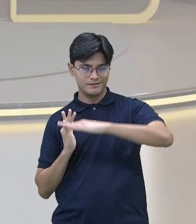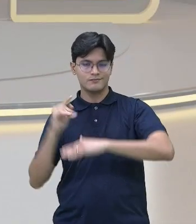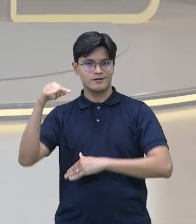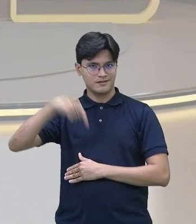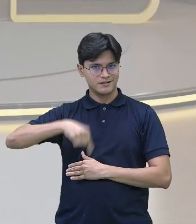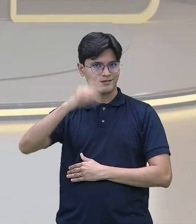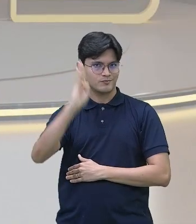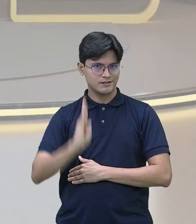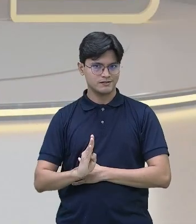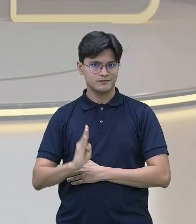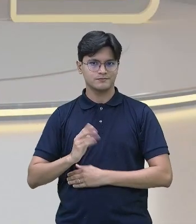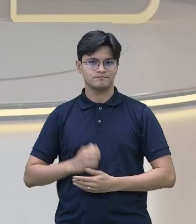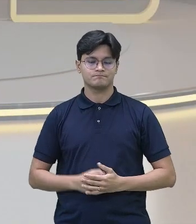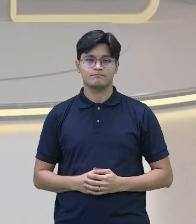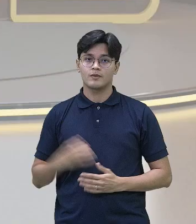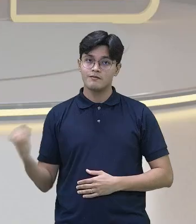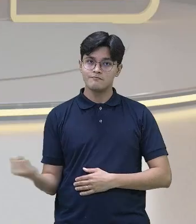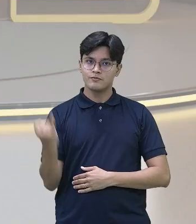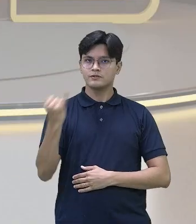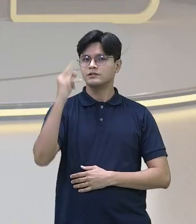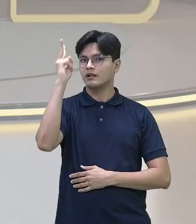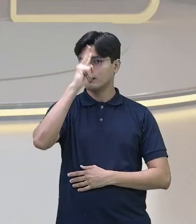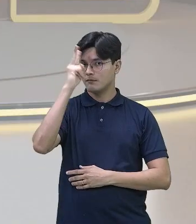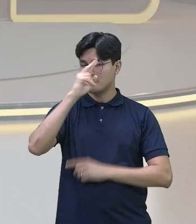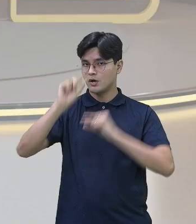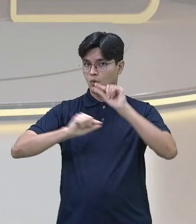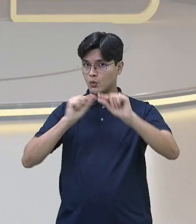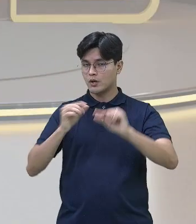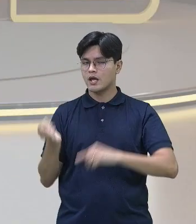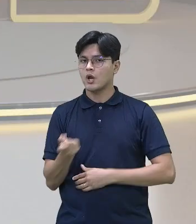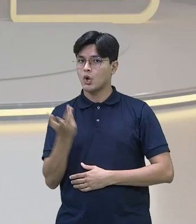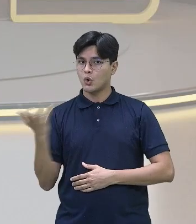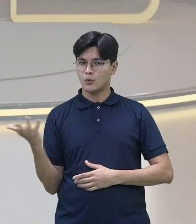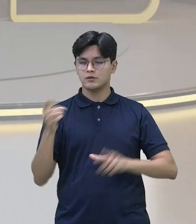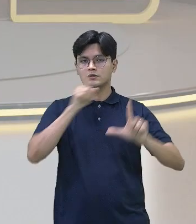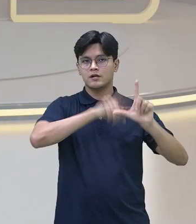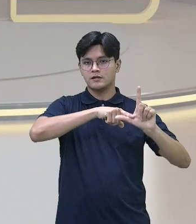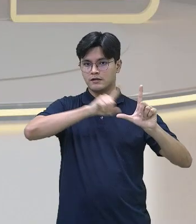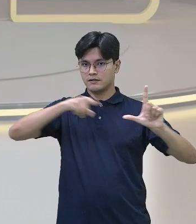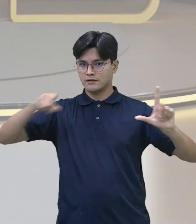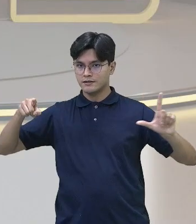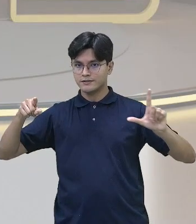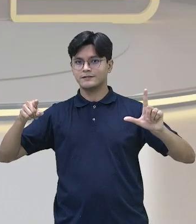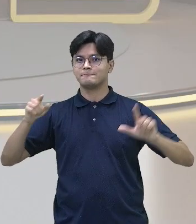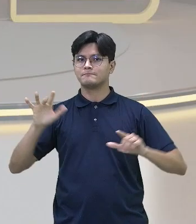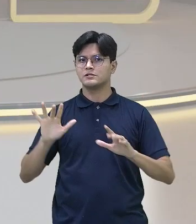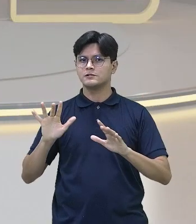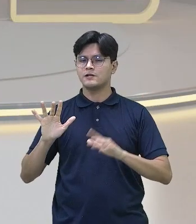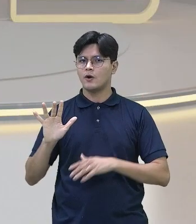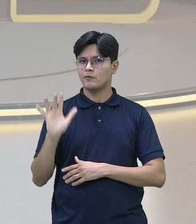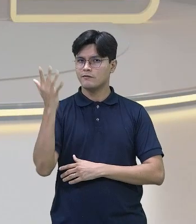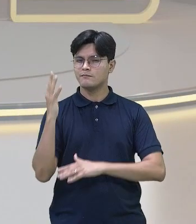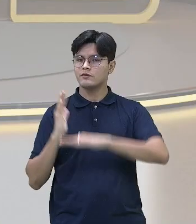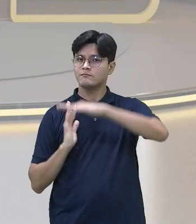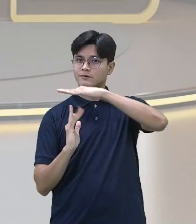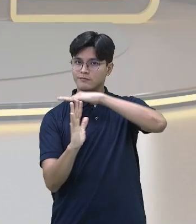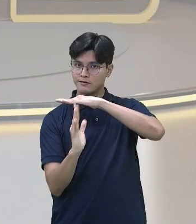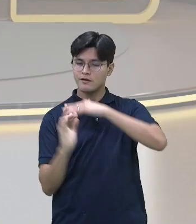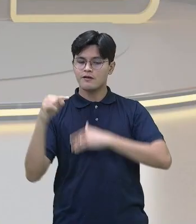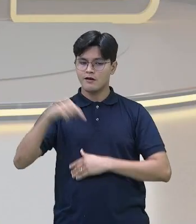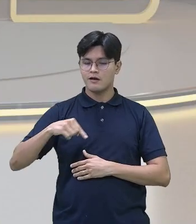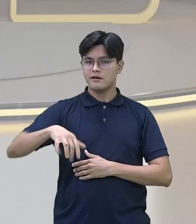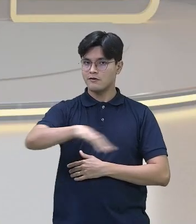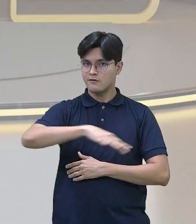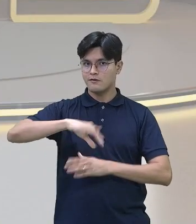lembrar o seguinte, que essa quantificação estatística de fluxos migratórios na Amazônia, ela exige dados detalhados de